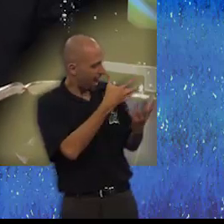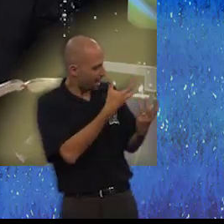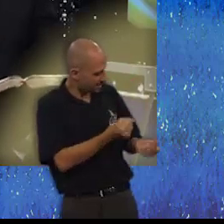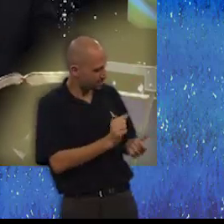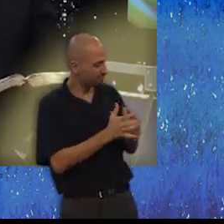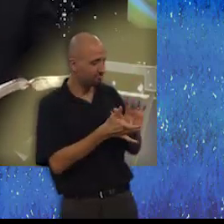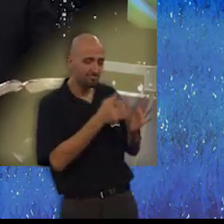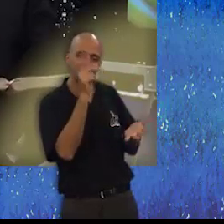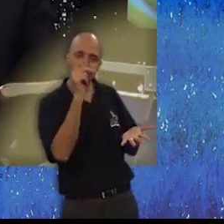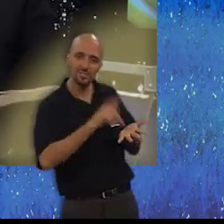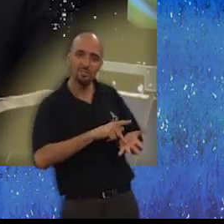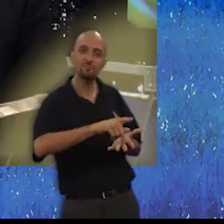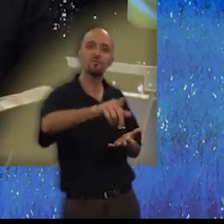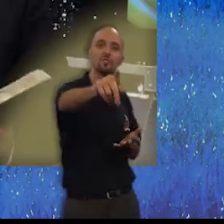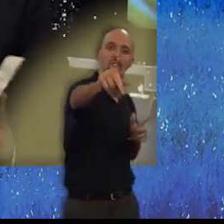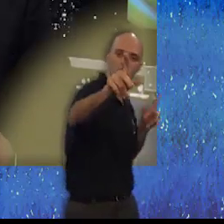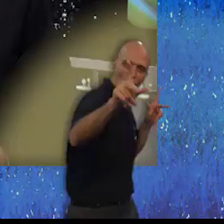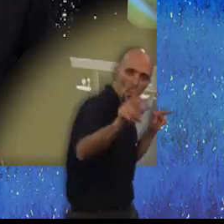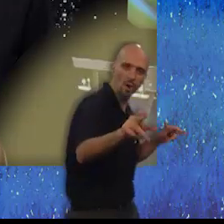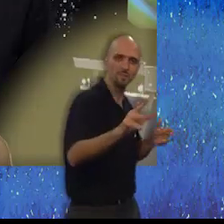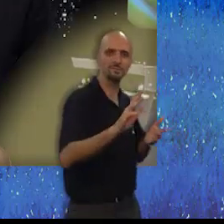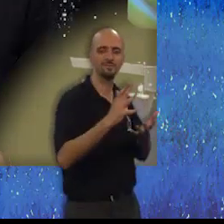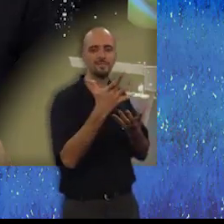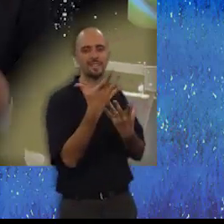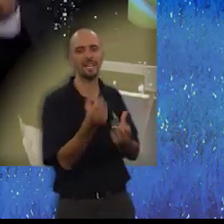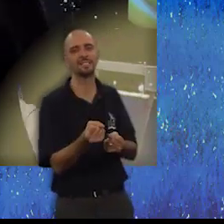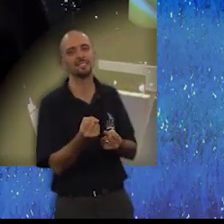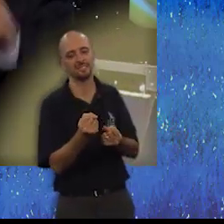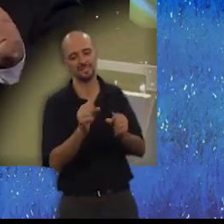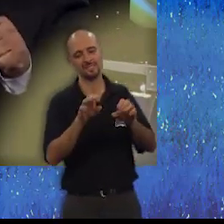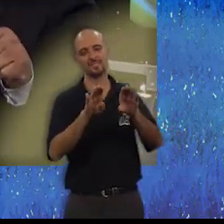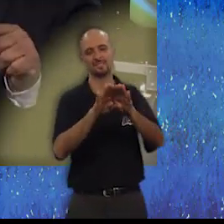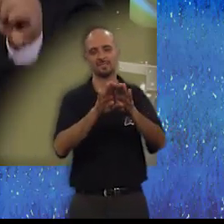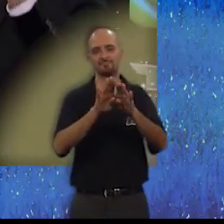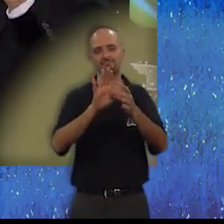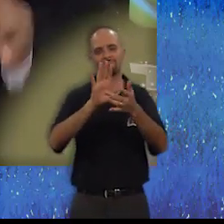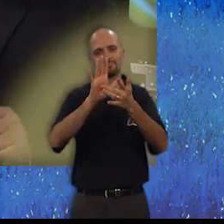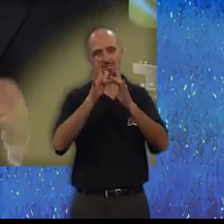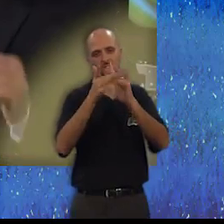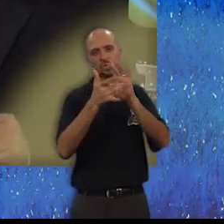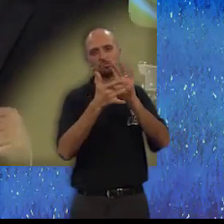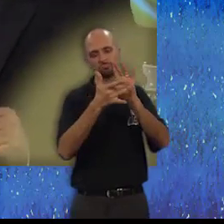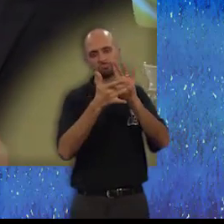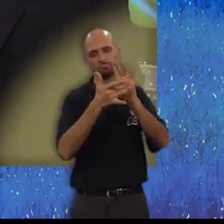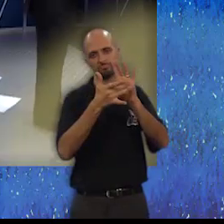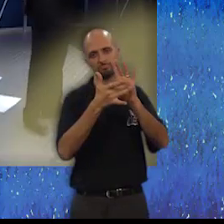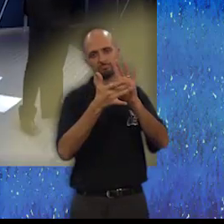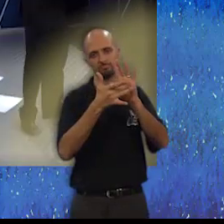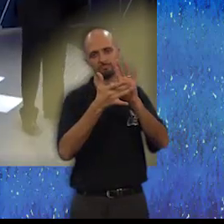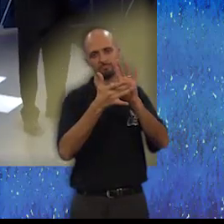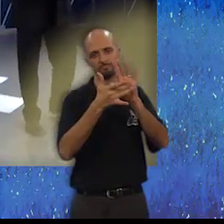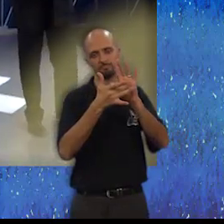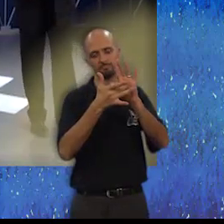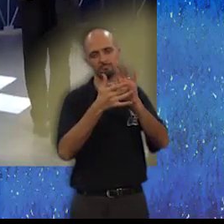impressionante, você também poderá aceitar o chamado nesse dia, no programa de hoje.